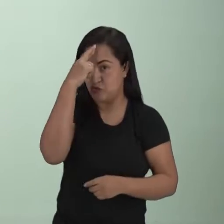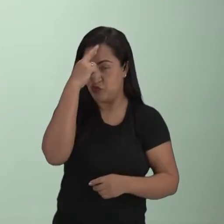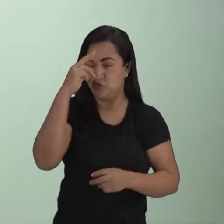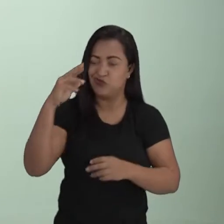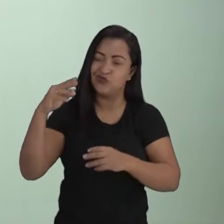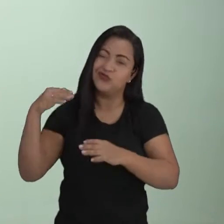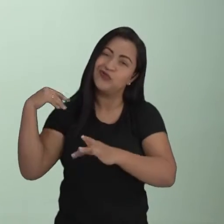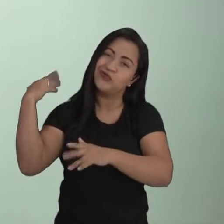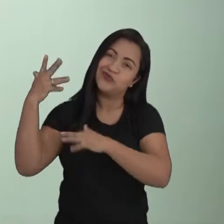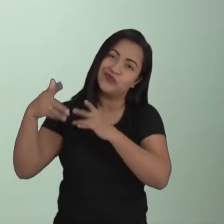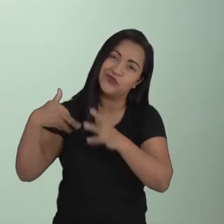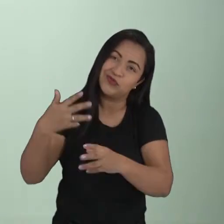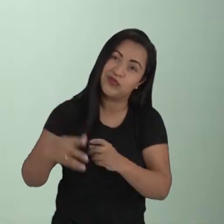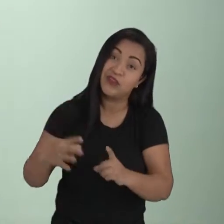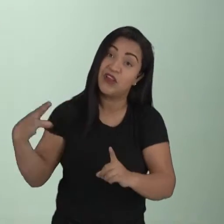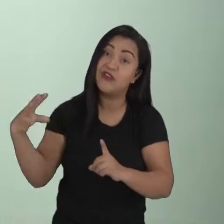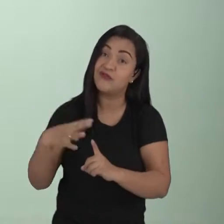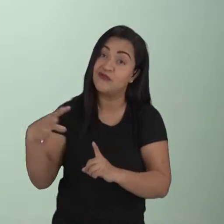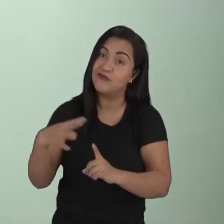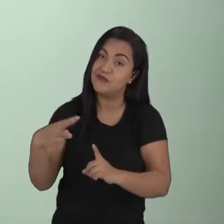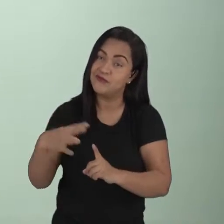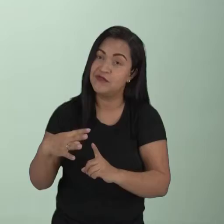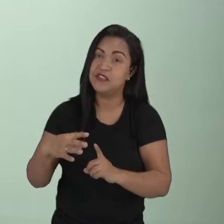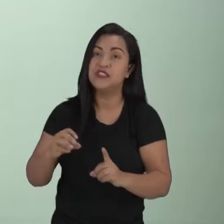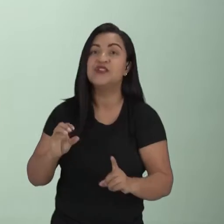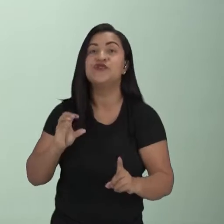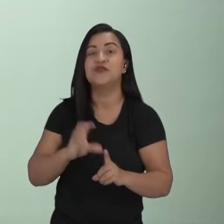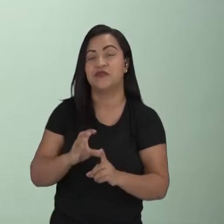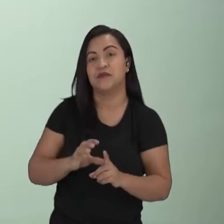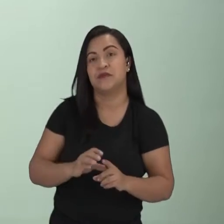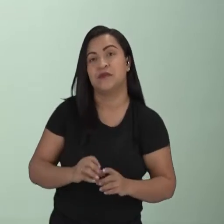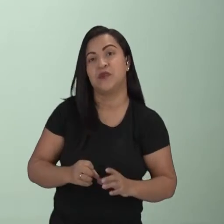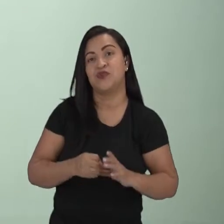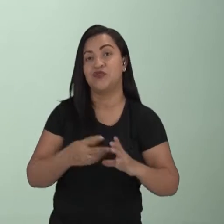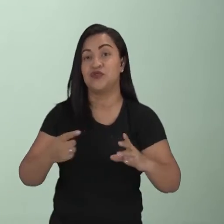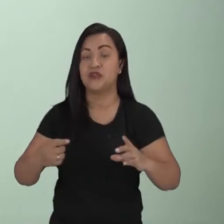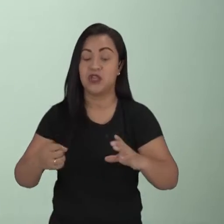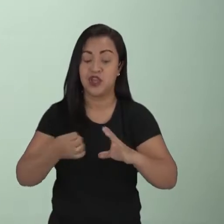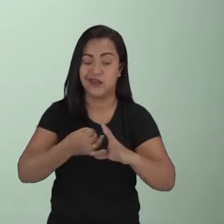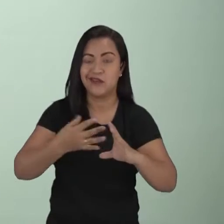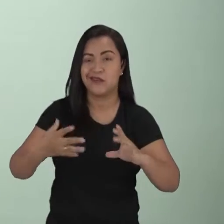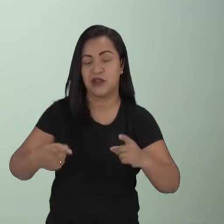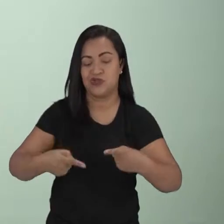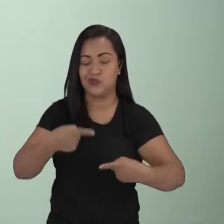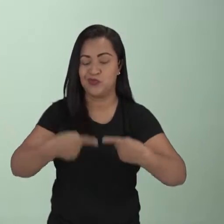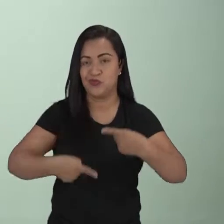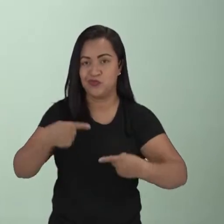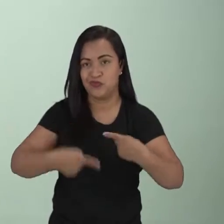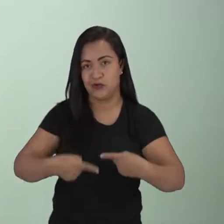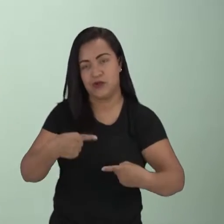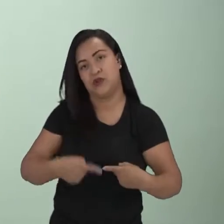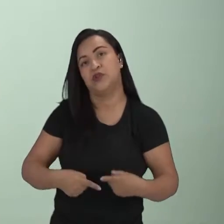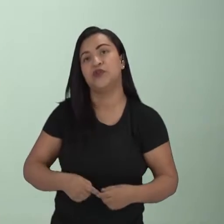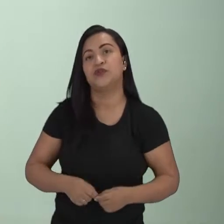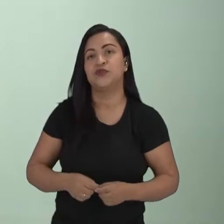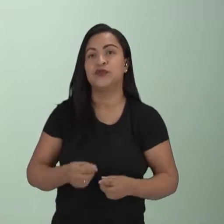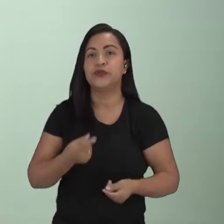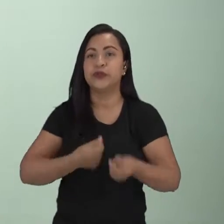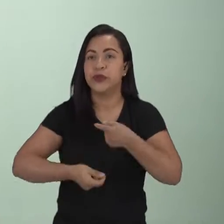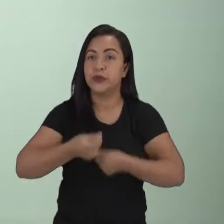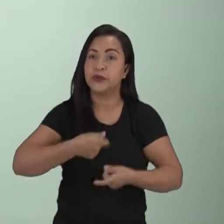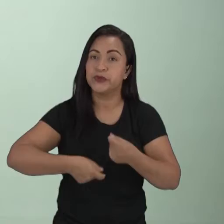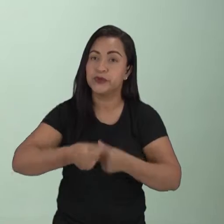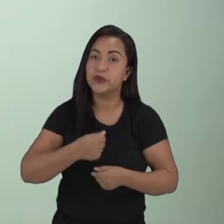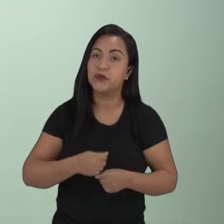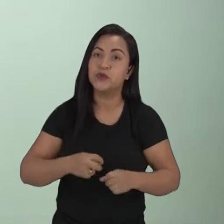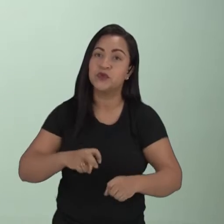que influencia diretamente em aspectos políticos, econômicos e também culturais do nosso dia a